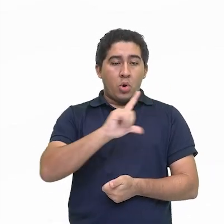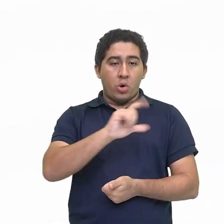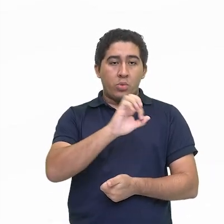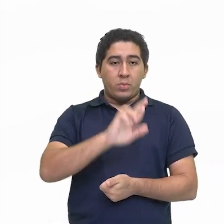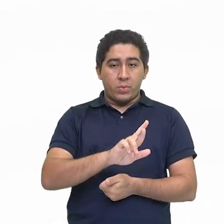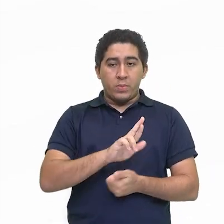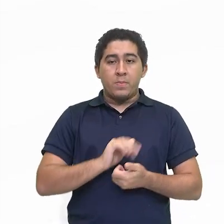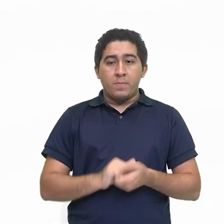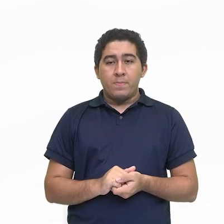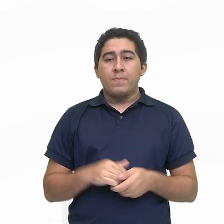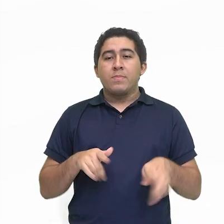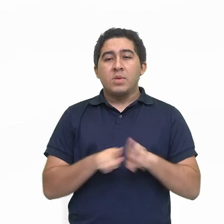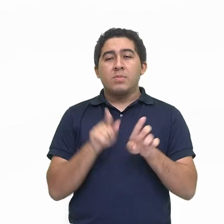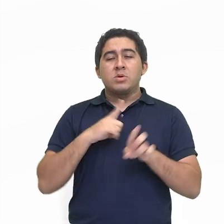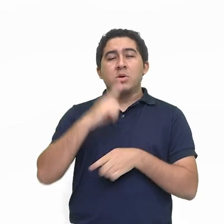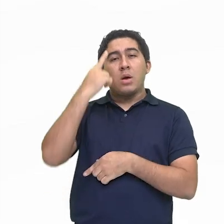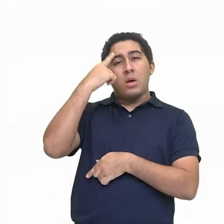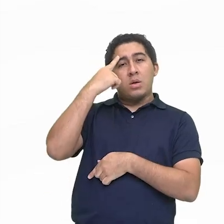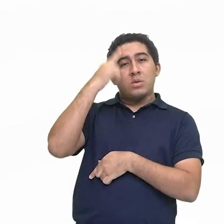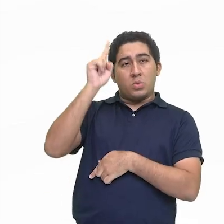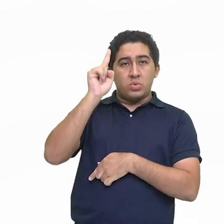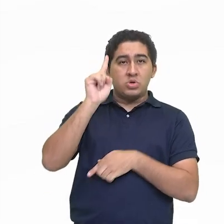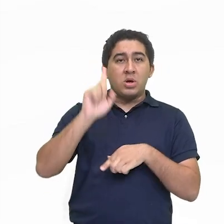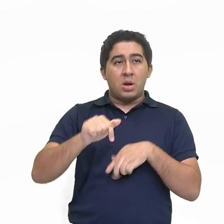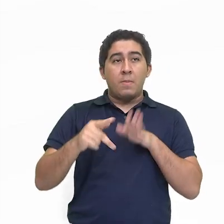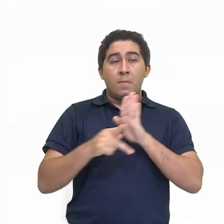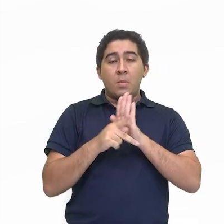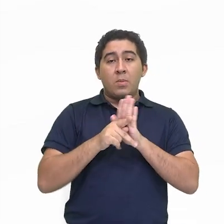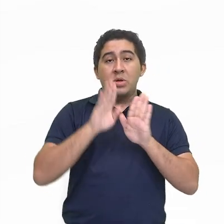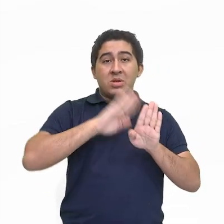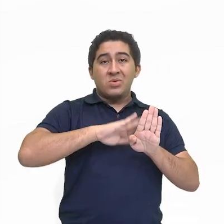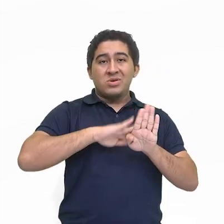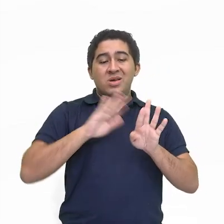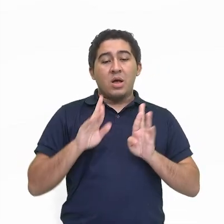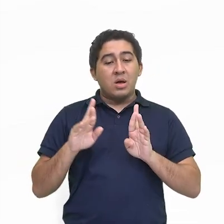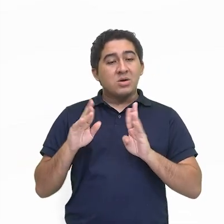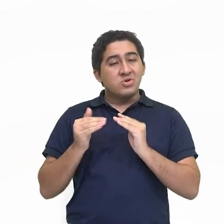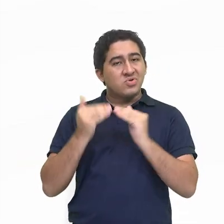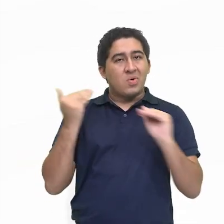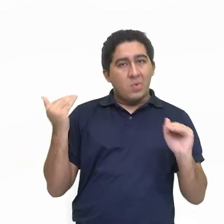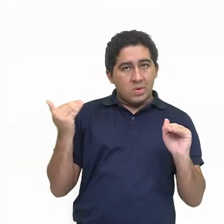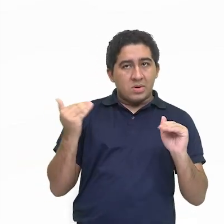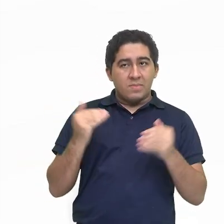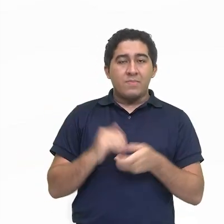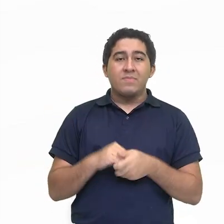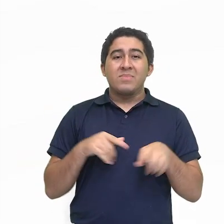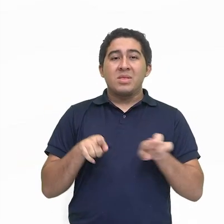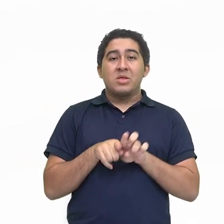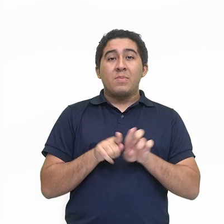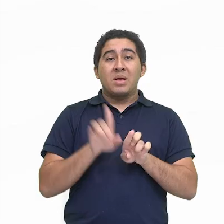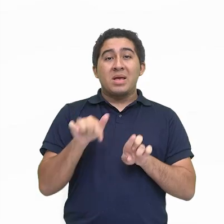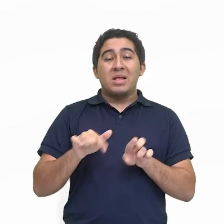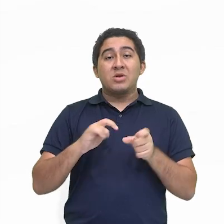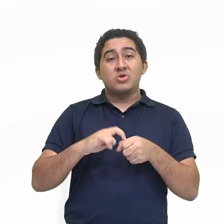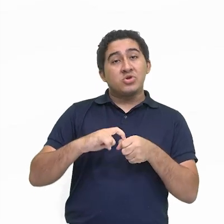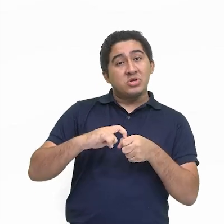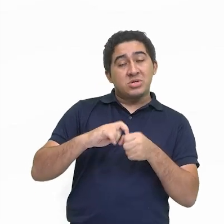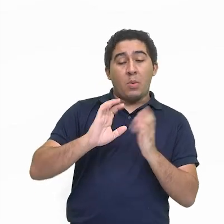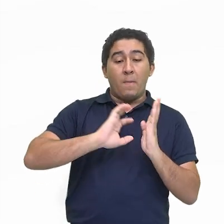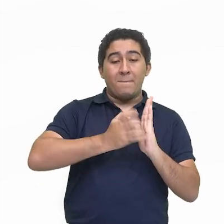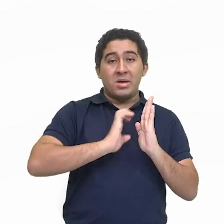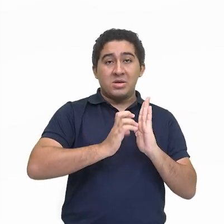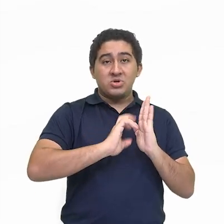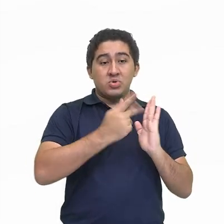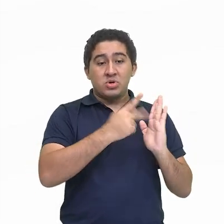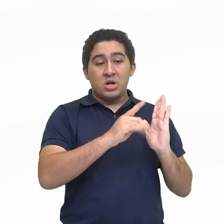inclusive, tinham ideologias consideradas conflitantes, né? Então, ele até se desvincula do partido, do mesmo partido